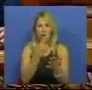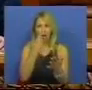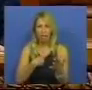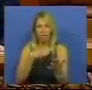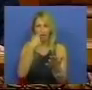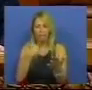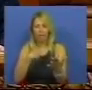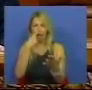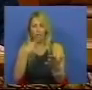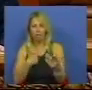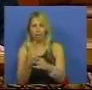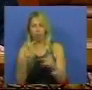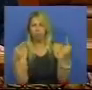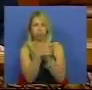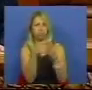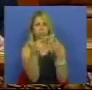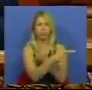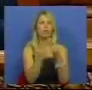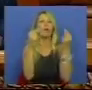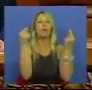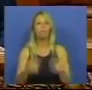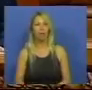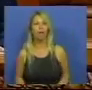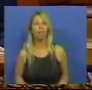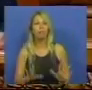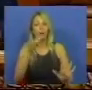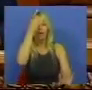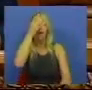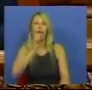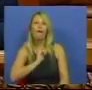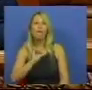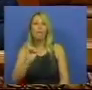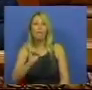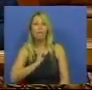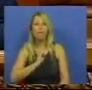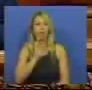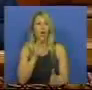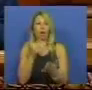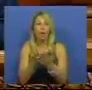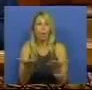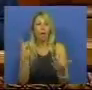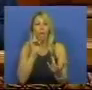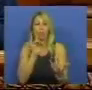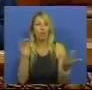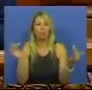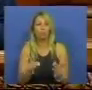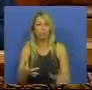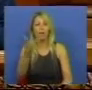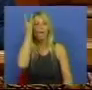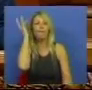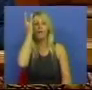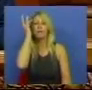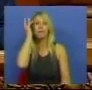e contradições, é, do meu ponto de vista, redutor e facilitista, o que é